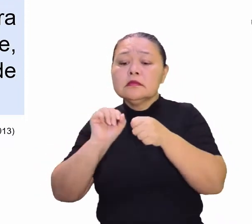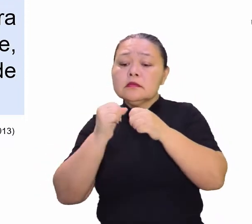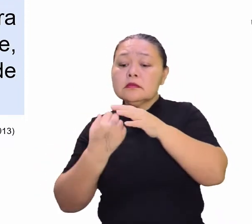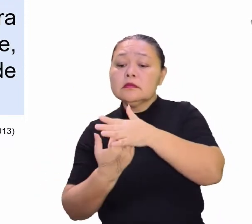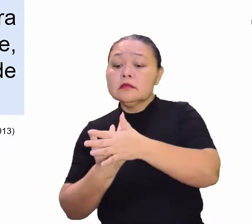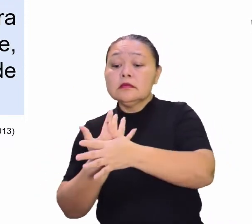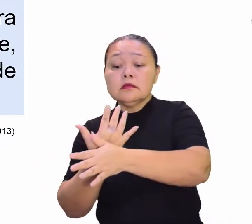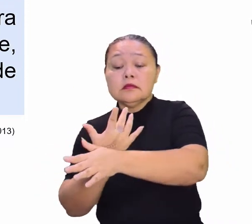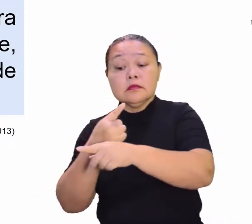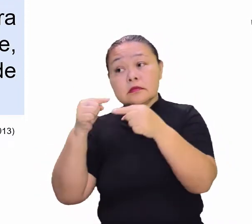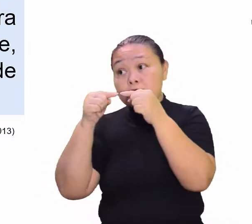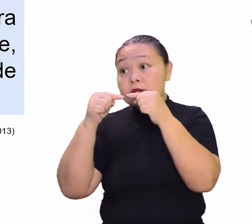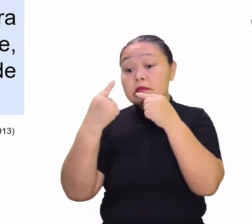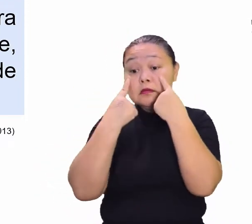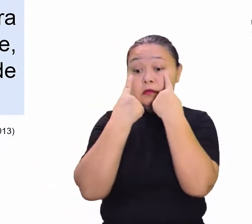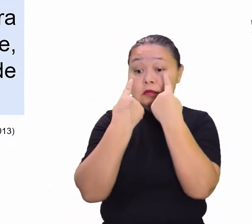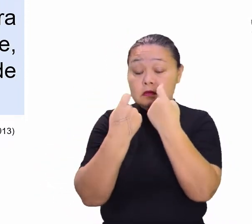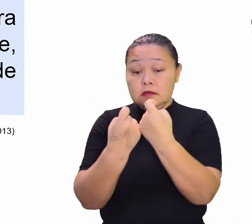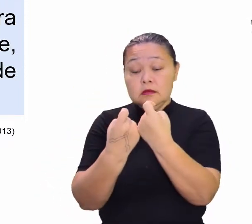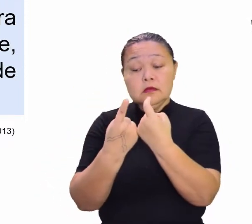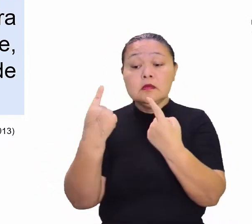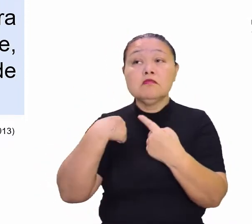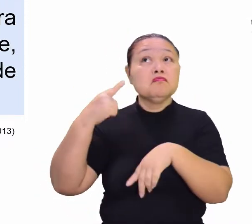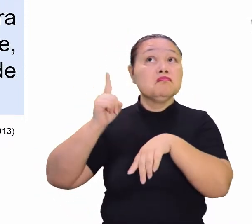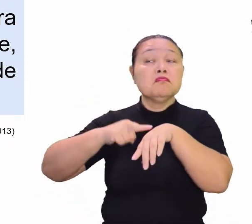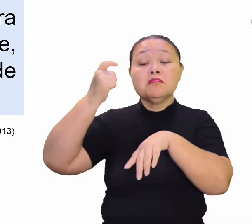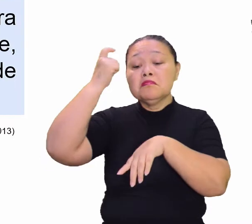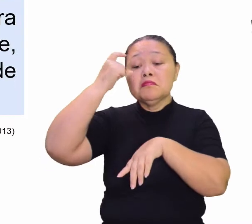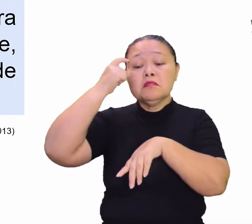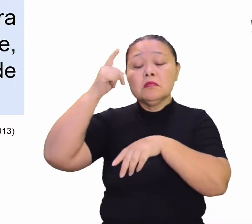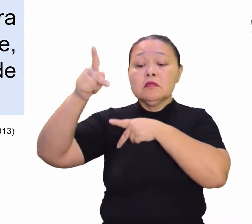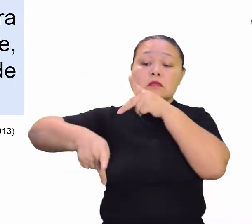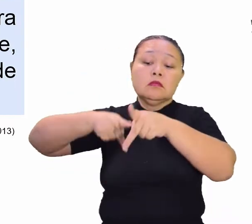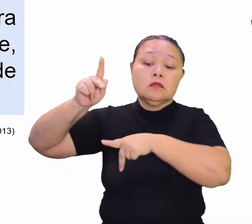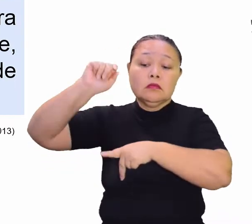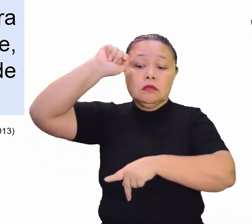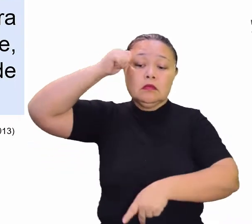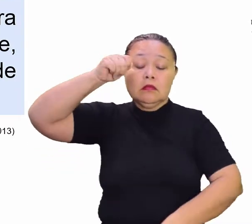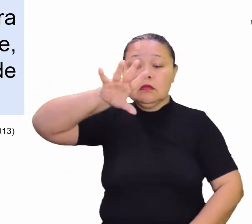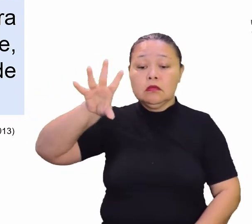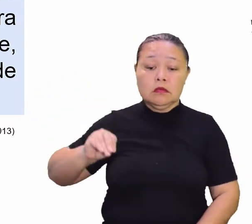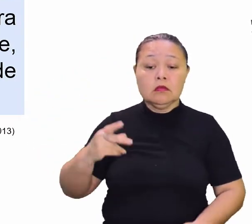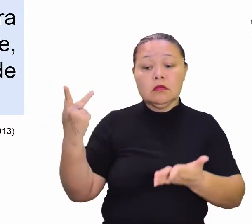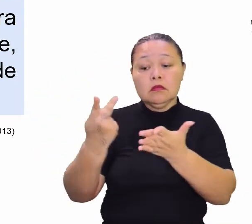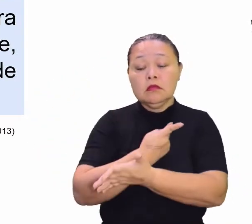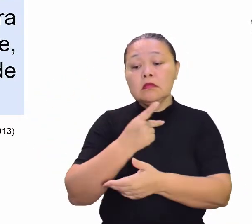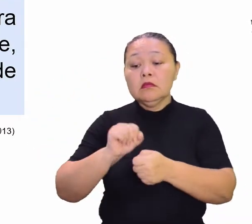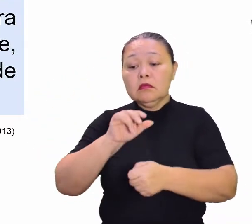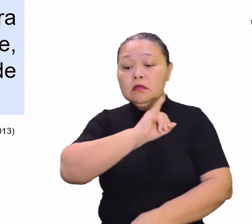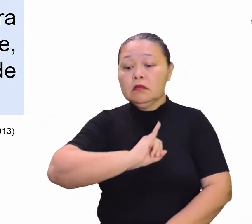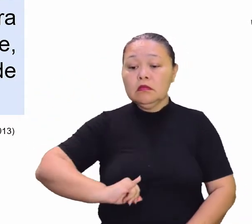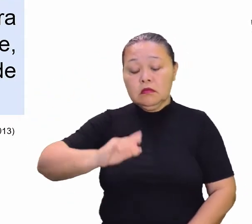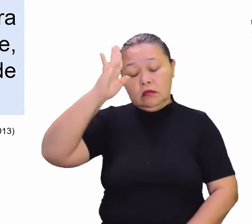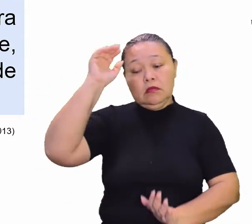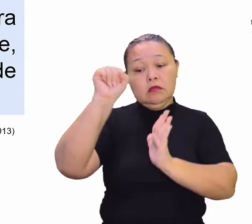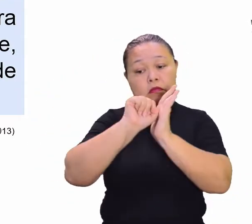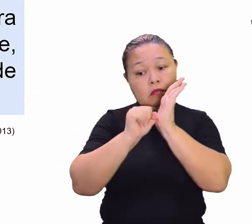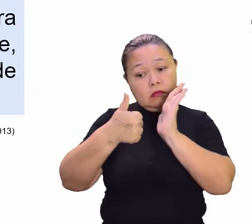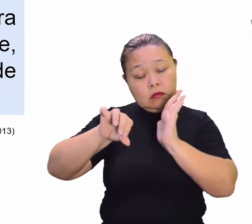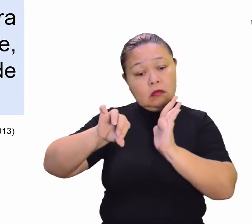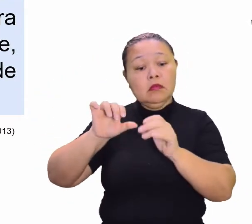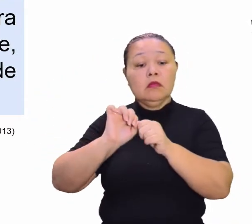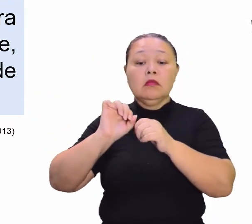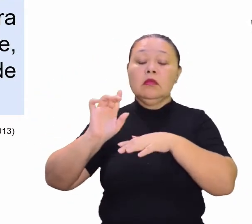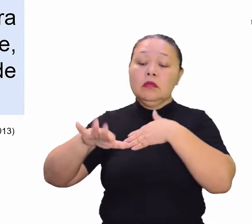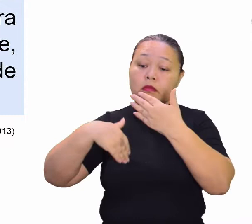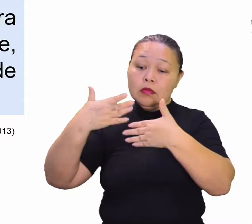aquilo que era de acordo com o seu interesse, não pensando, por exemplo, na população africana, como aconteceu no imperialismo no século XIX. E vai agravar o